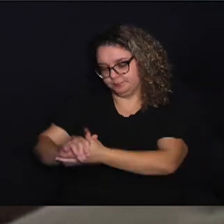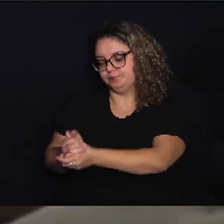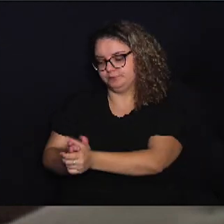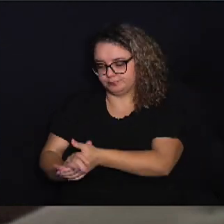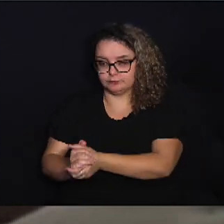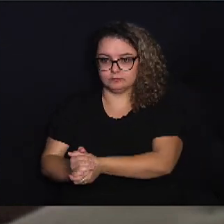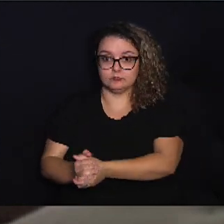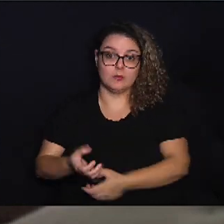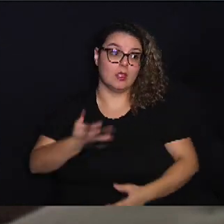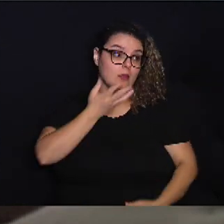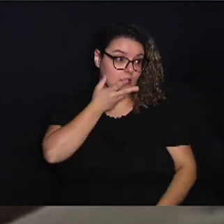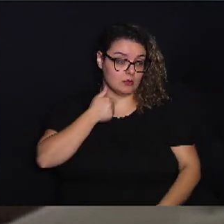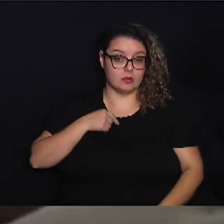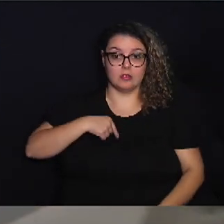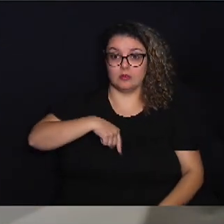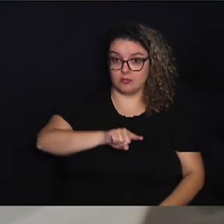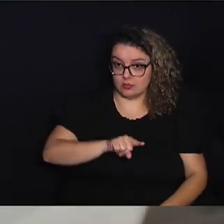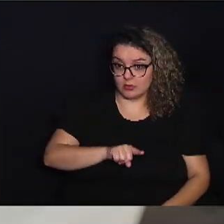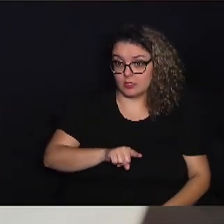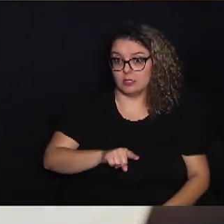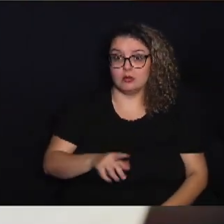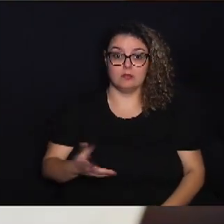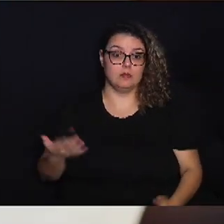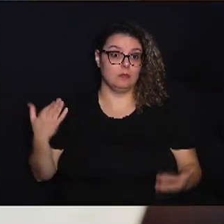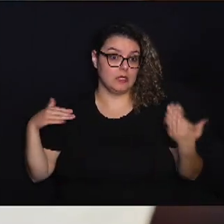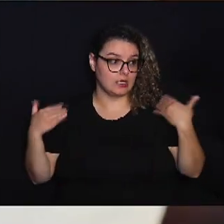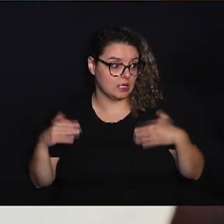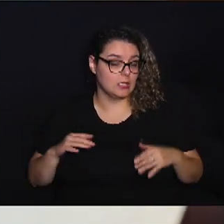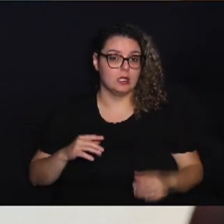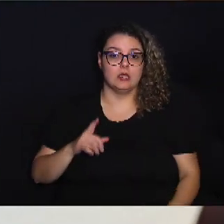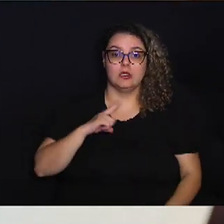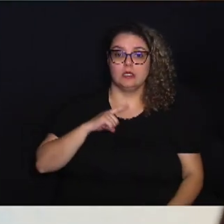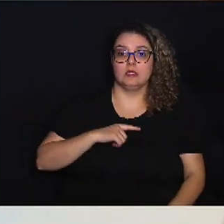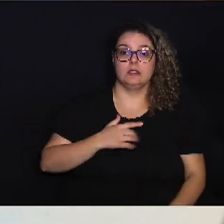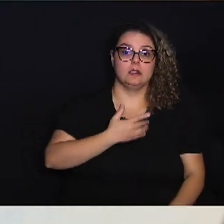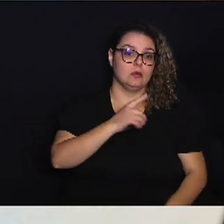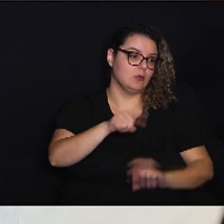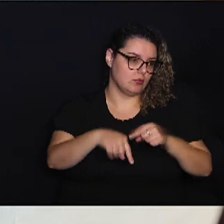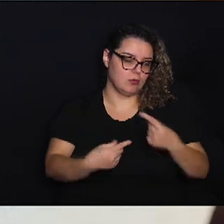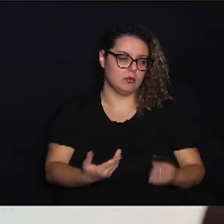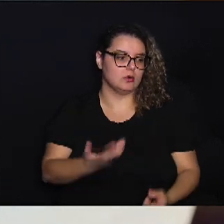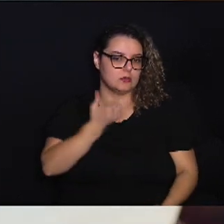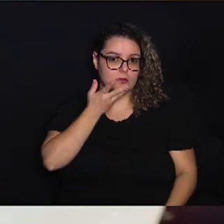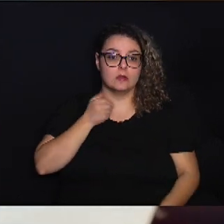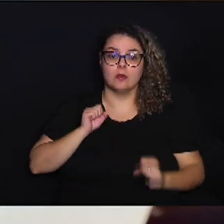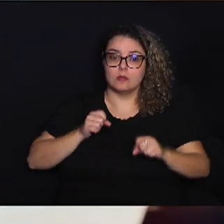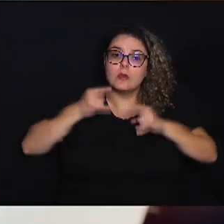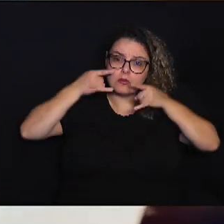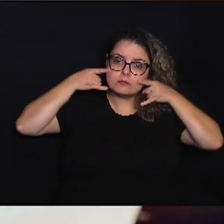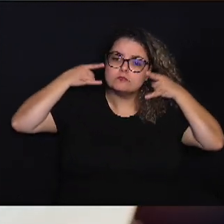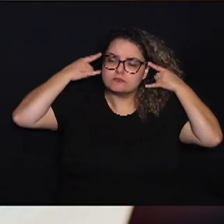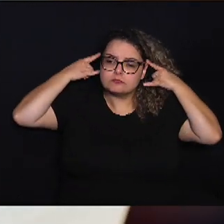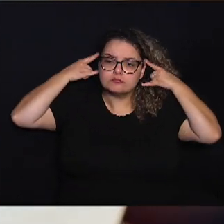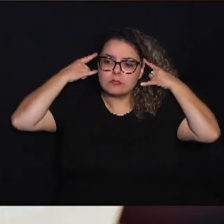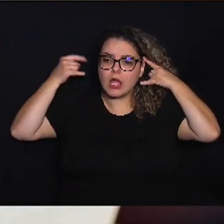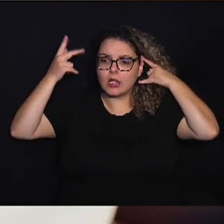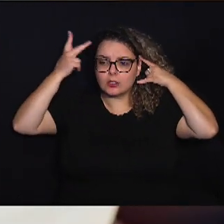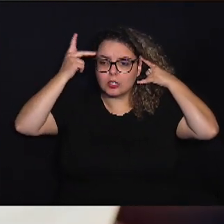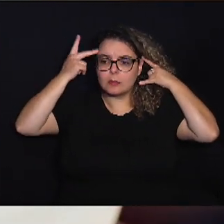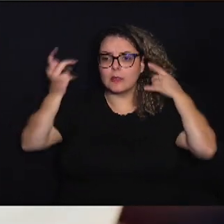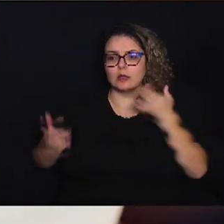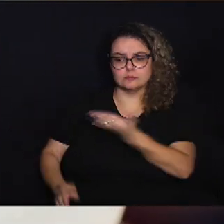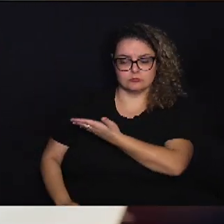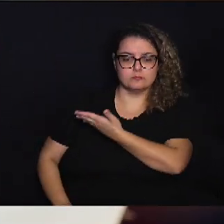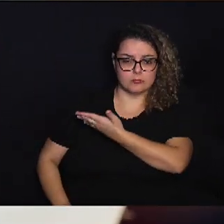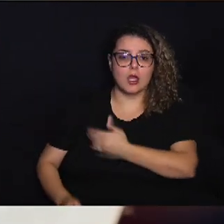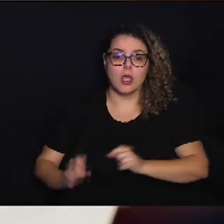em ambientes onde tem uns coleguinhas, aí a criança pode utilizar uma máscara dessas cirúrgicas mesmo, comuns. Isso